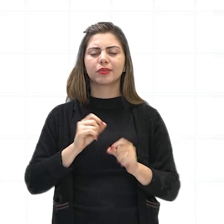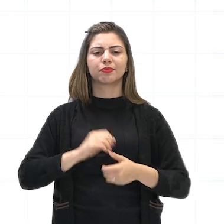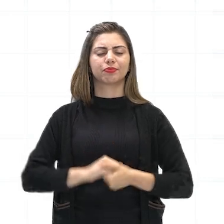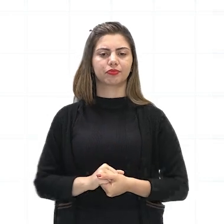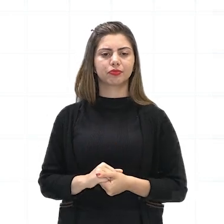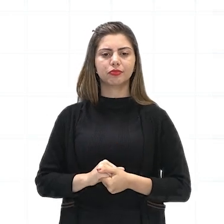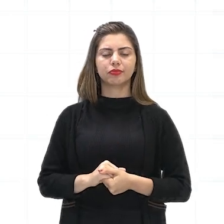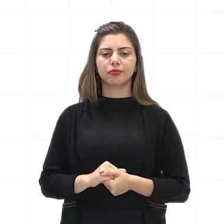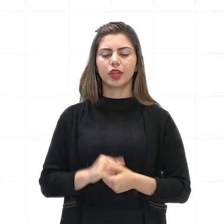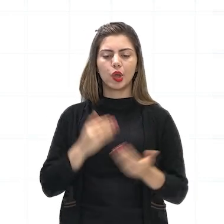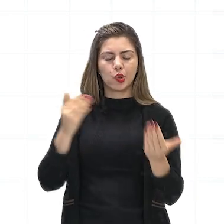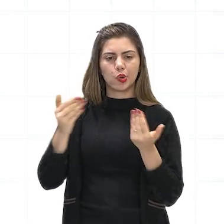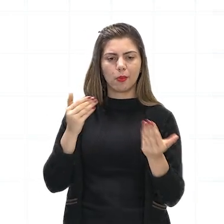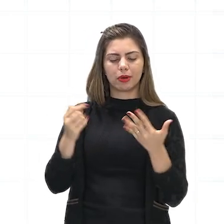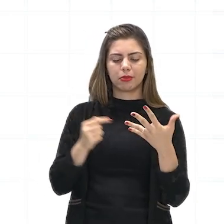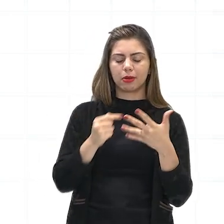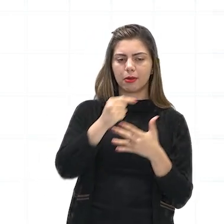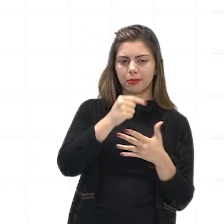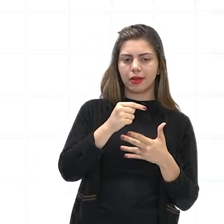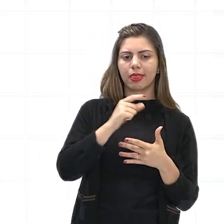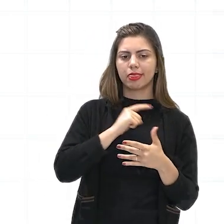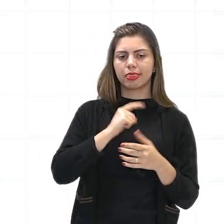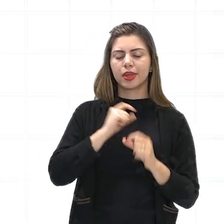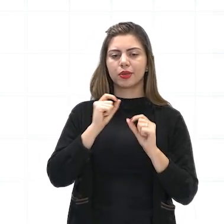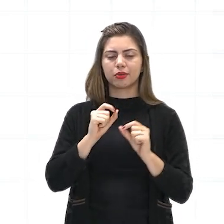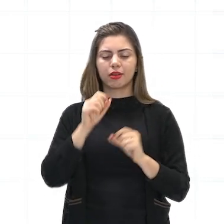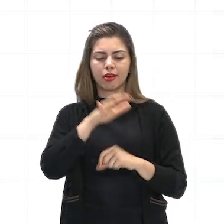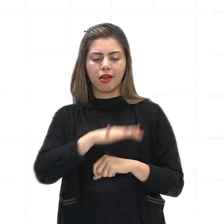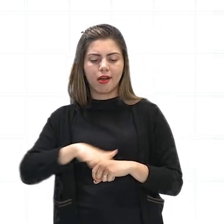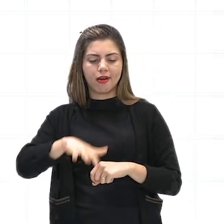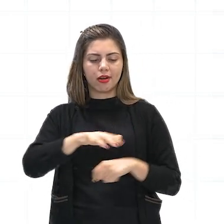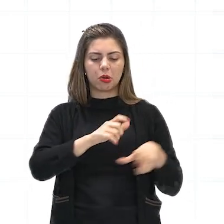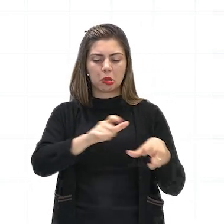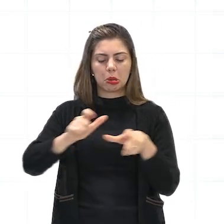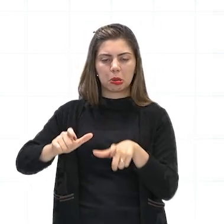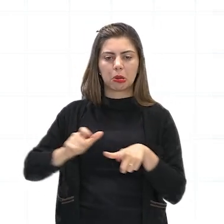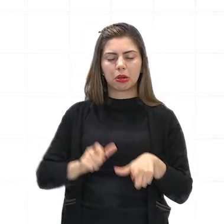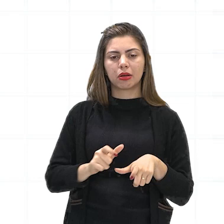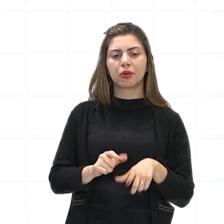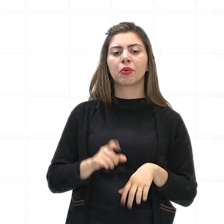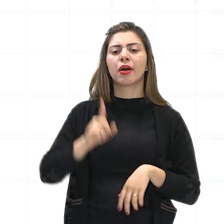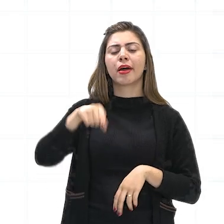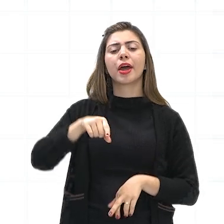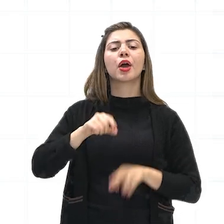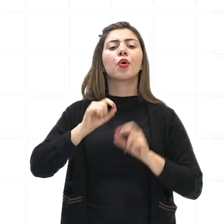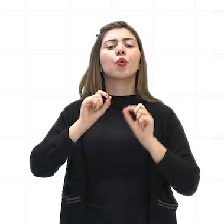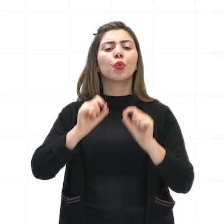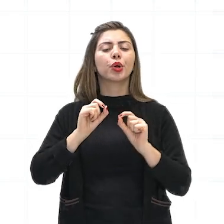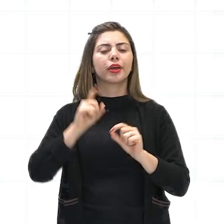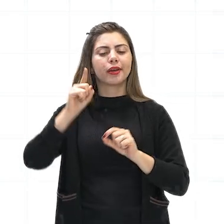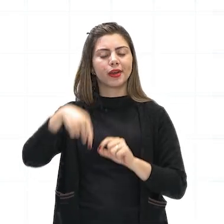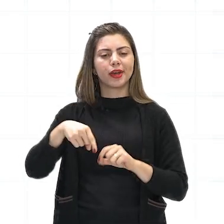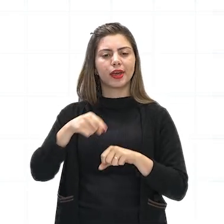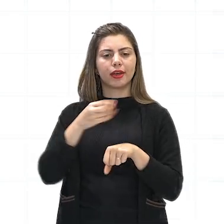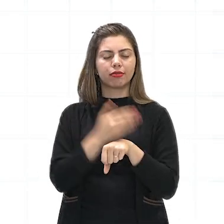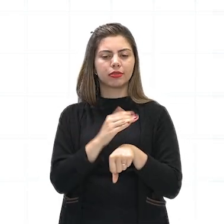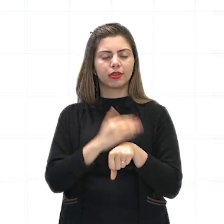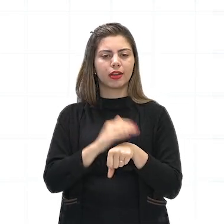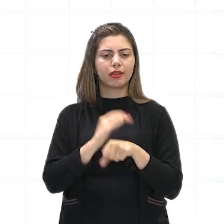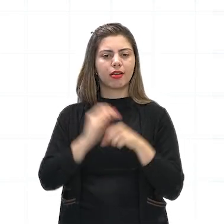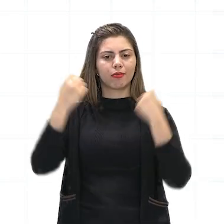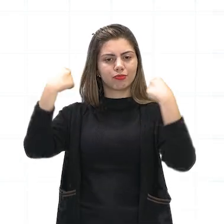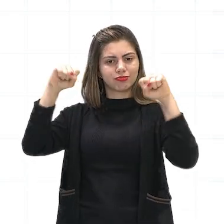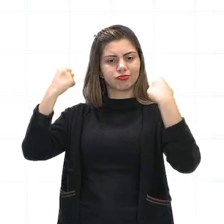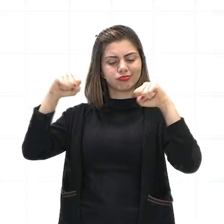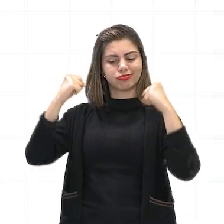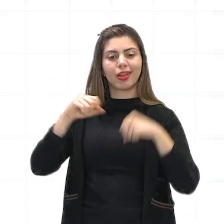demais, tem a luta aí presente em várias esferas, em vários locais, que é através do exercício físico. Então, a gente tem